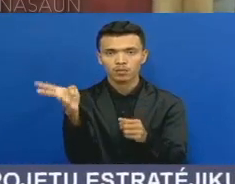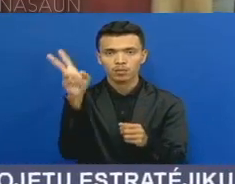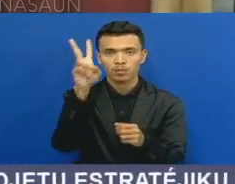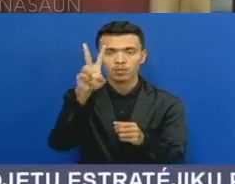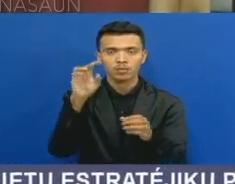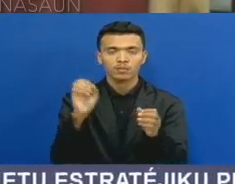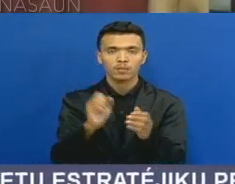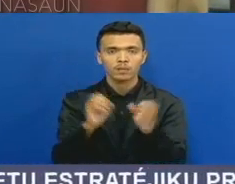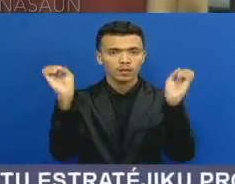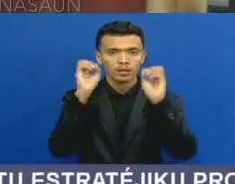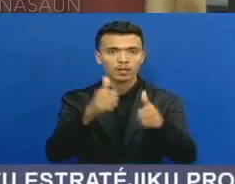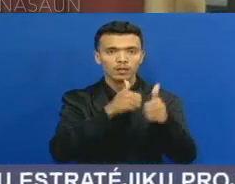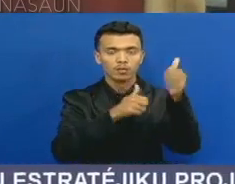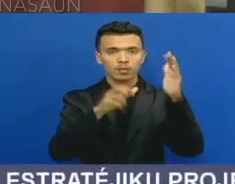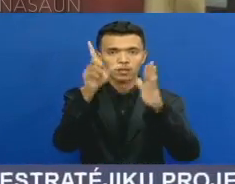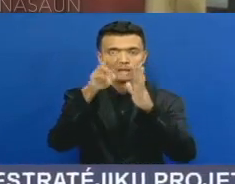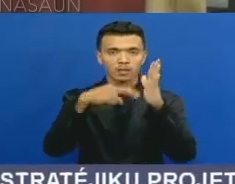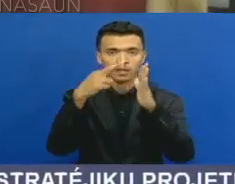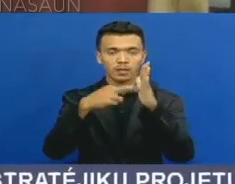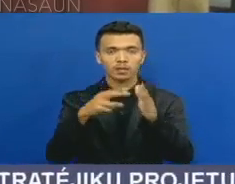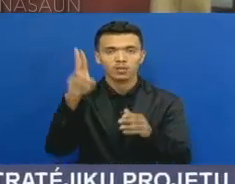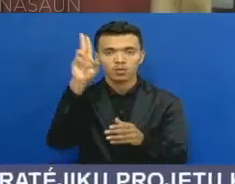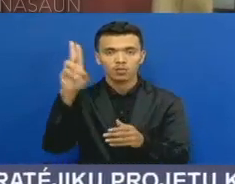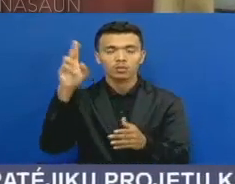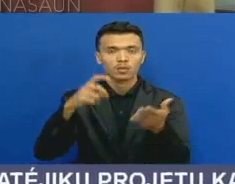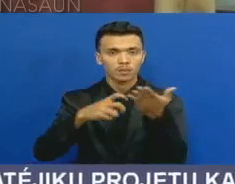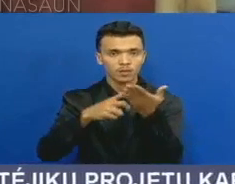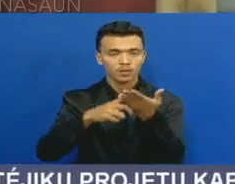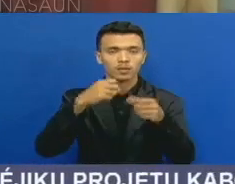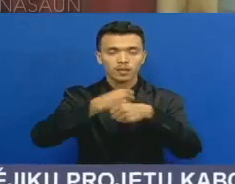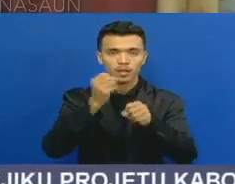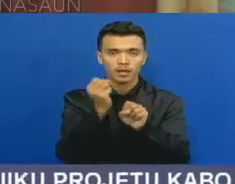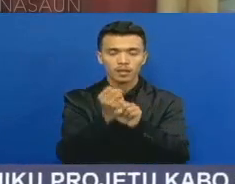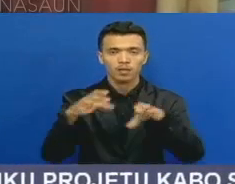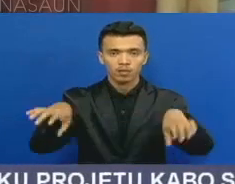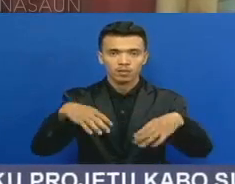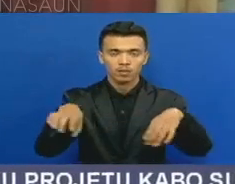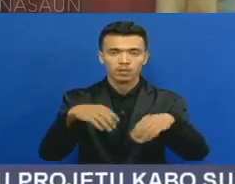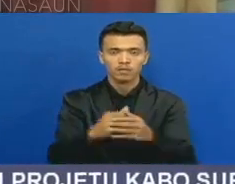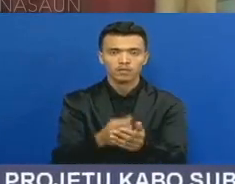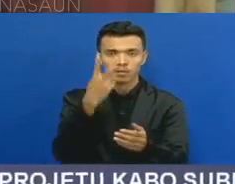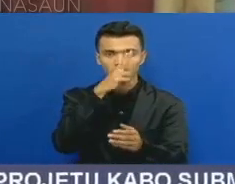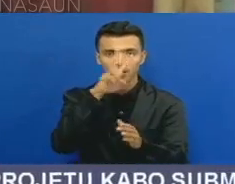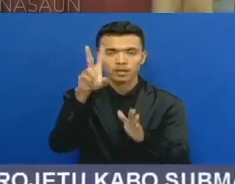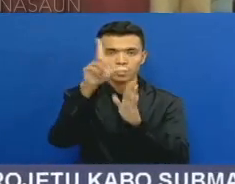Cabiola Bistu, usa Bistu Turista, Halo Serviço. Né, Arreba Lei